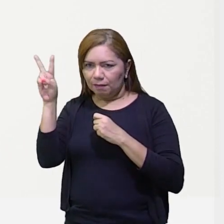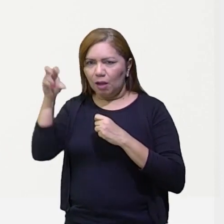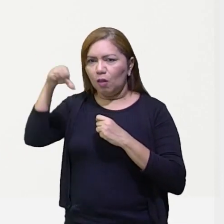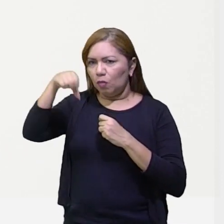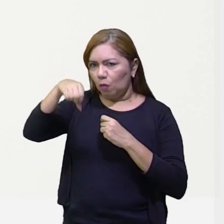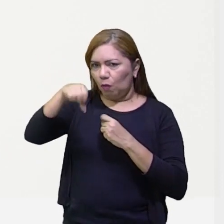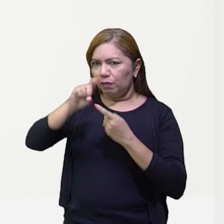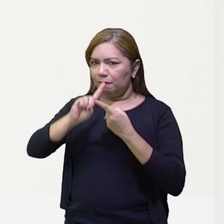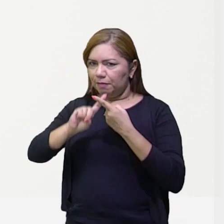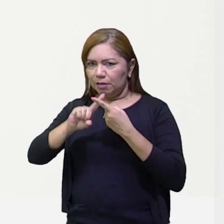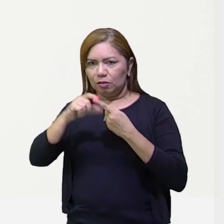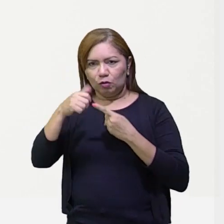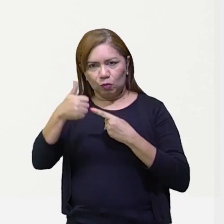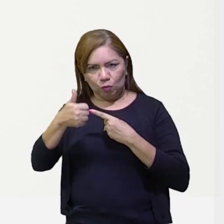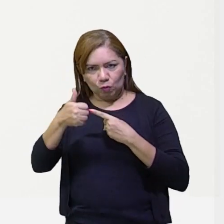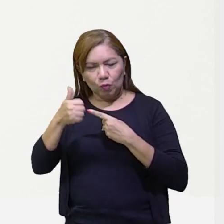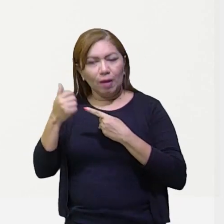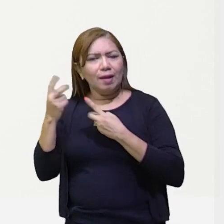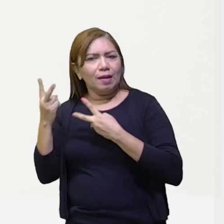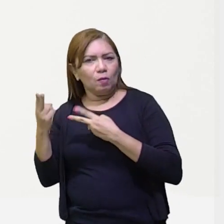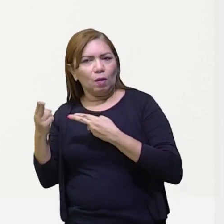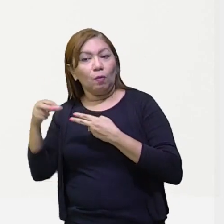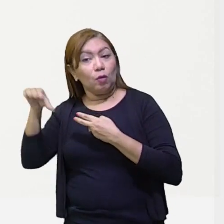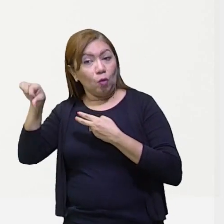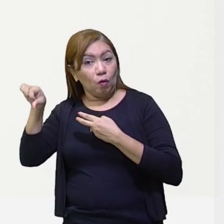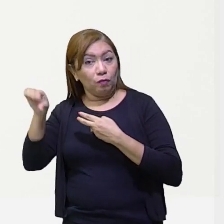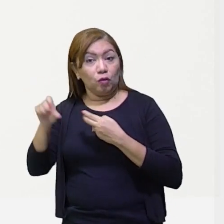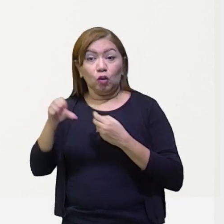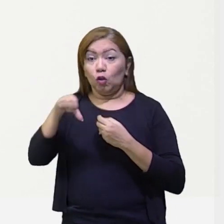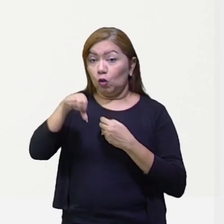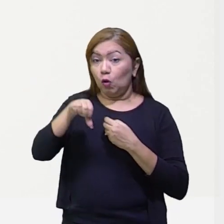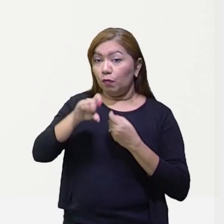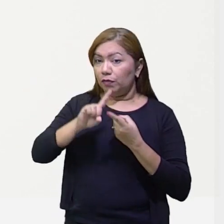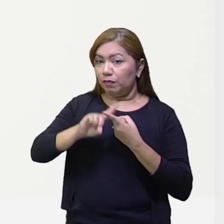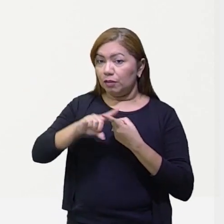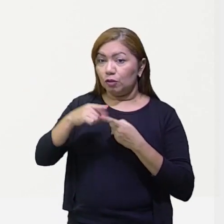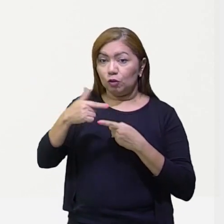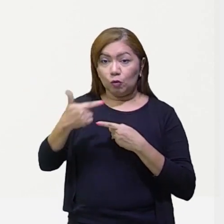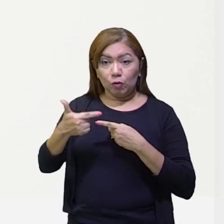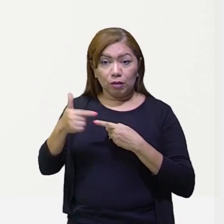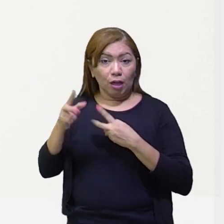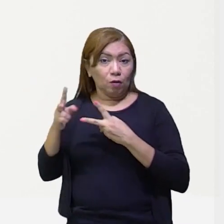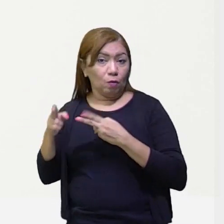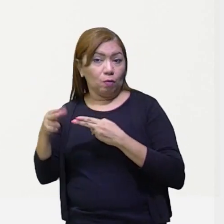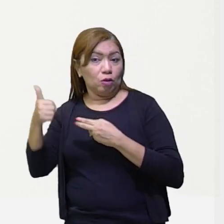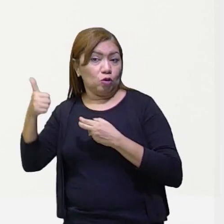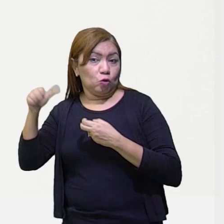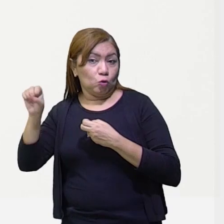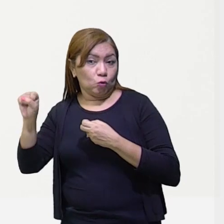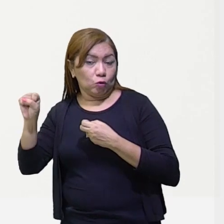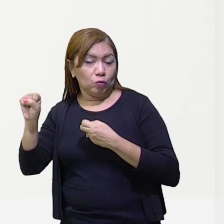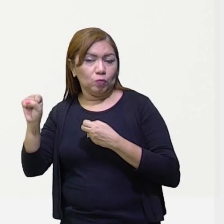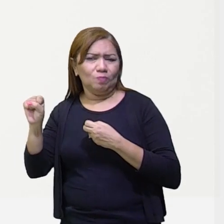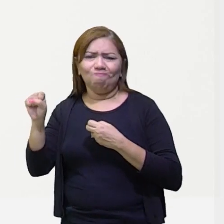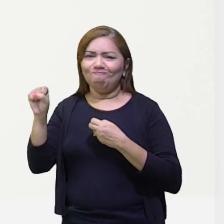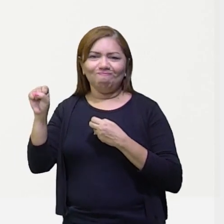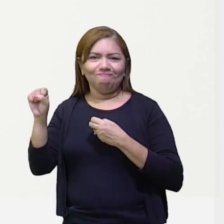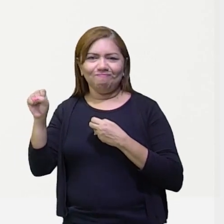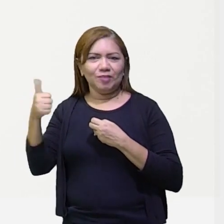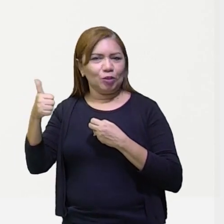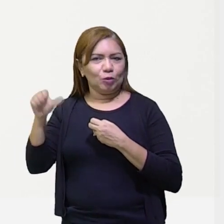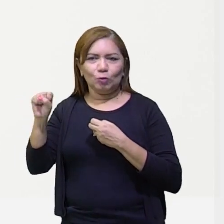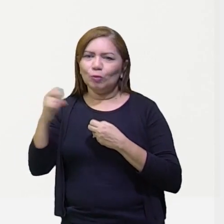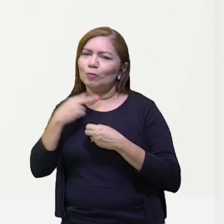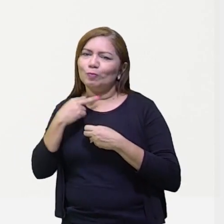9. 9 vezes 2, 18. Bom, 18 não pode ser, porque 18